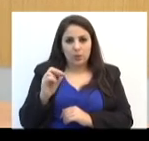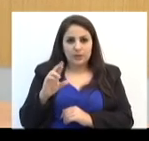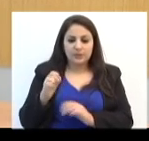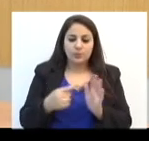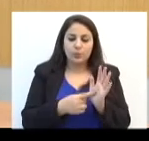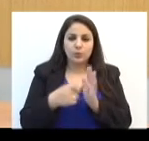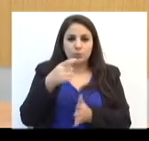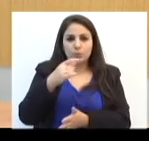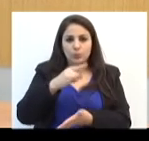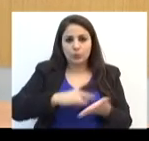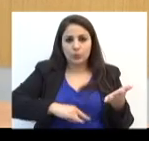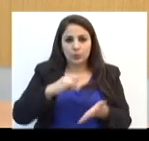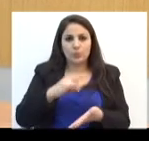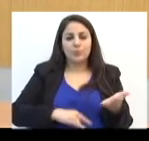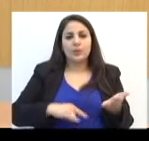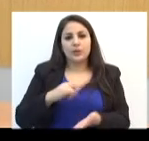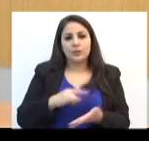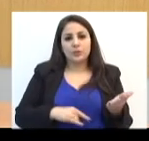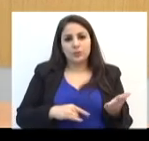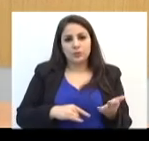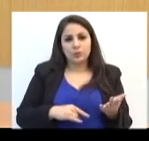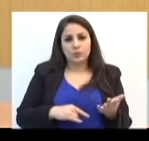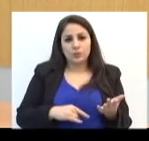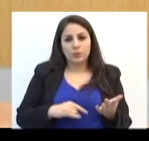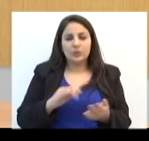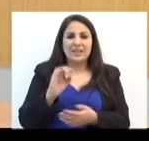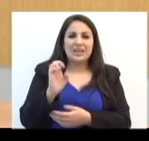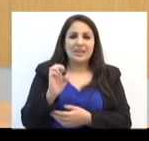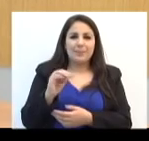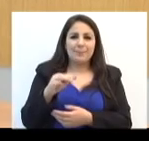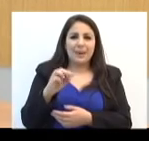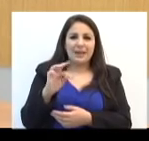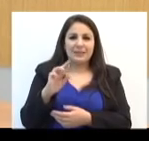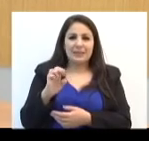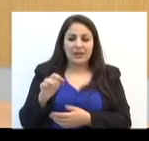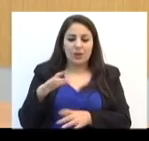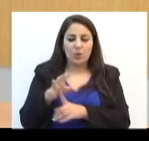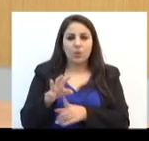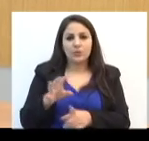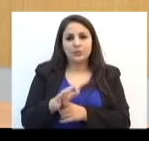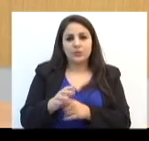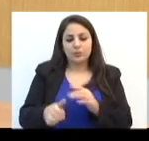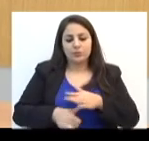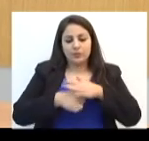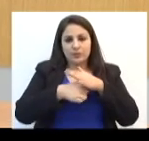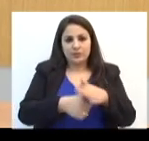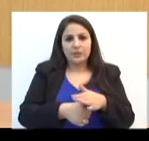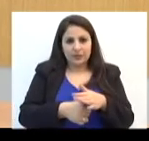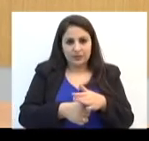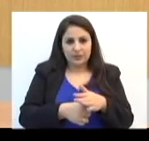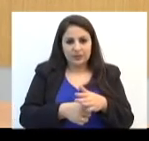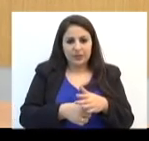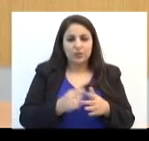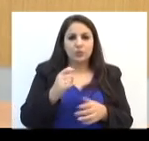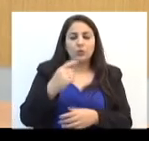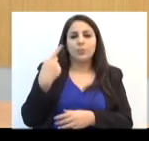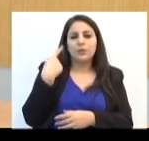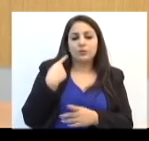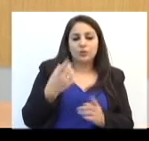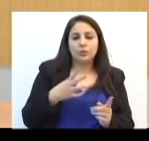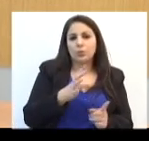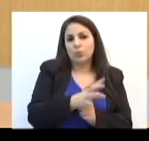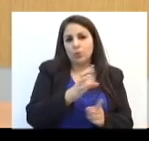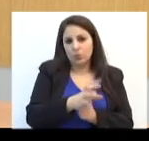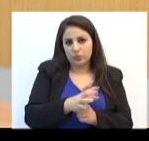apresentou um documento de repúdio aos cortes na Emater. O líder da oposição na Câmara de Passo Fundo também